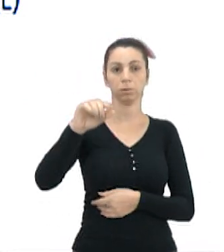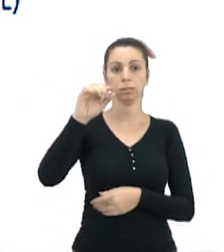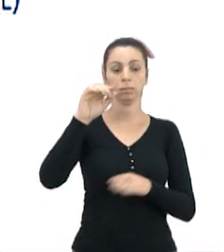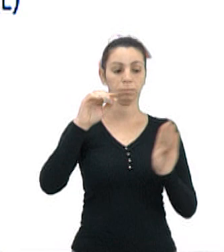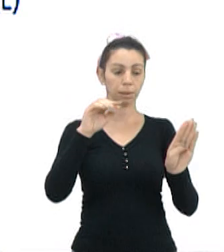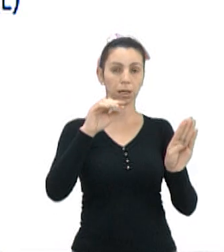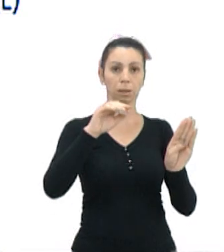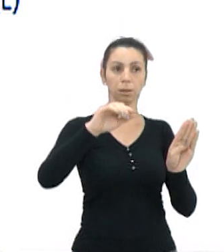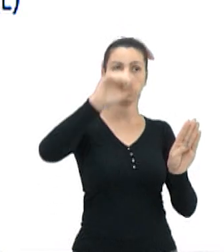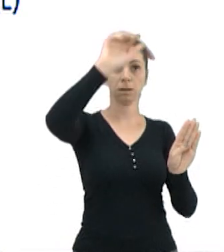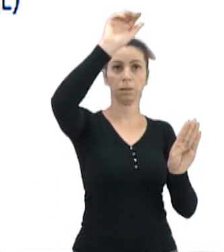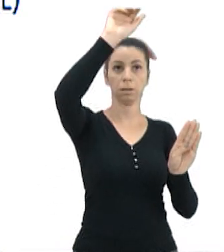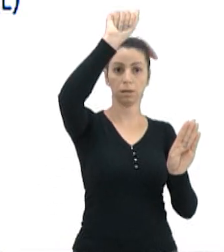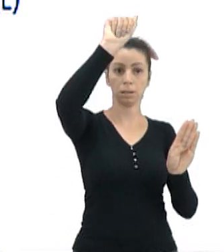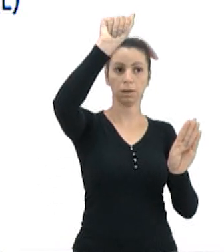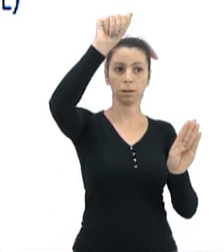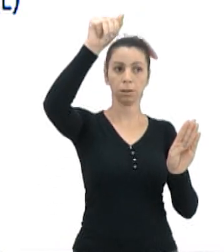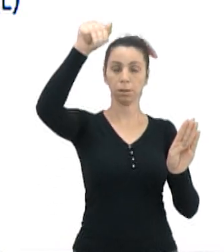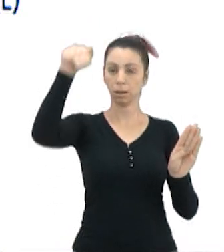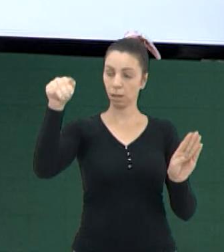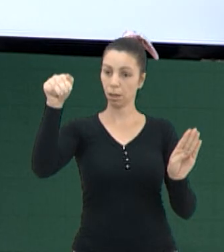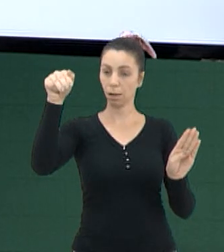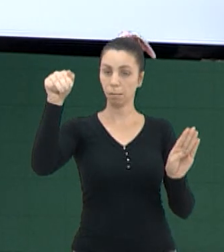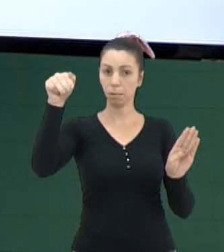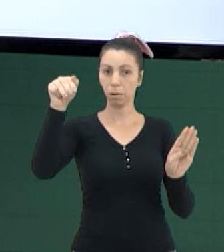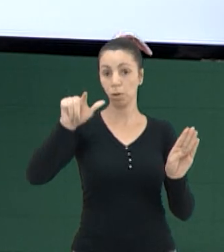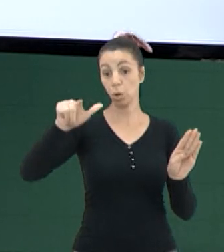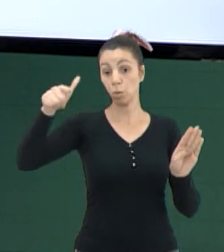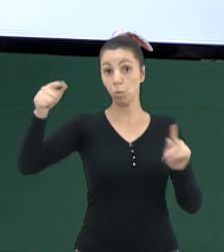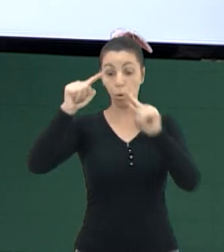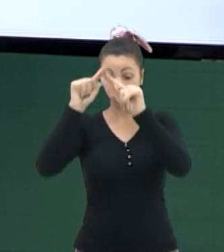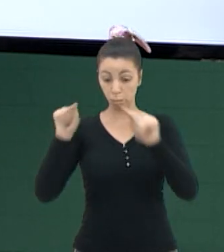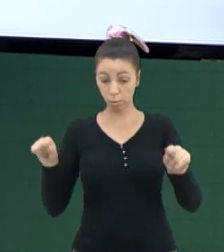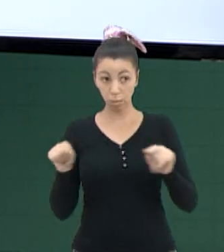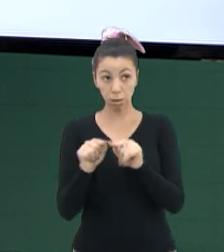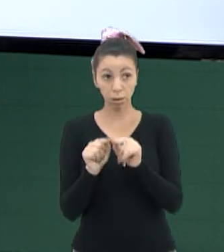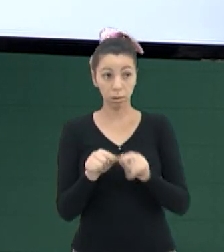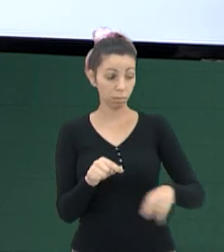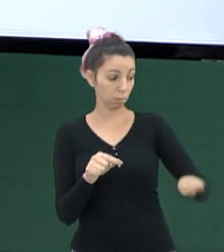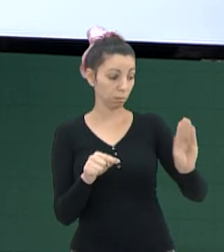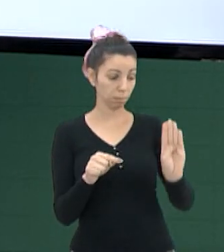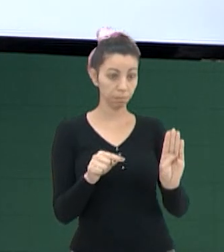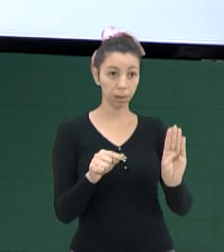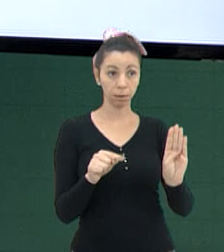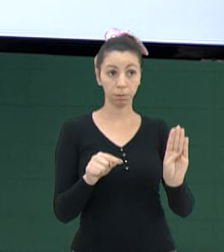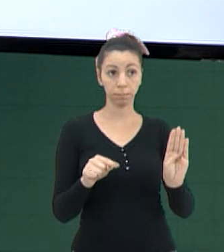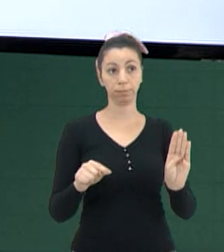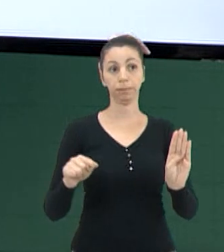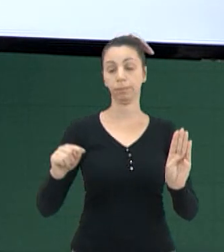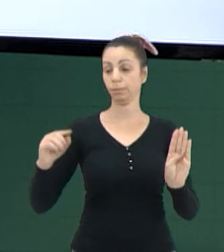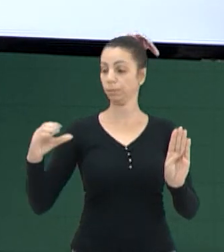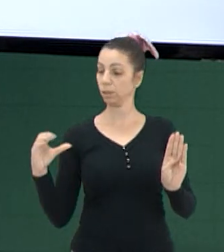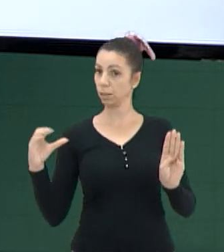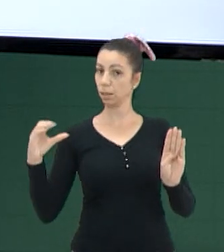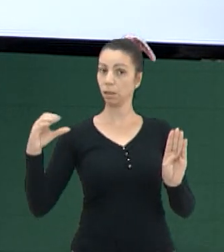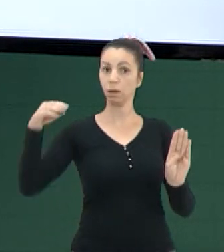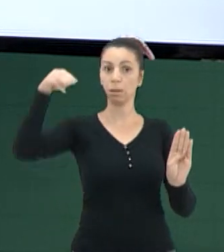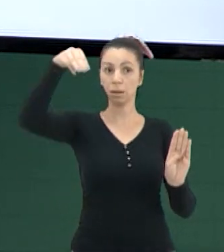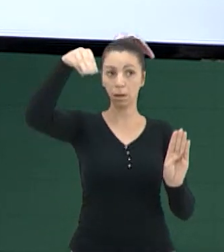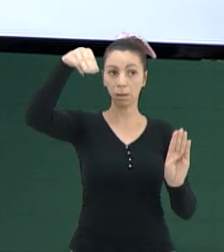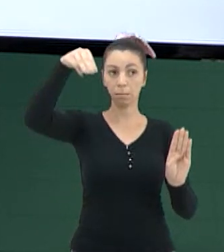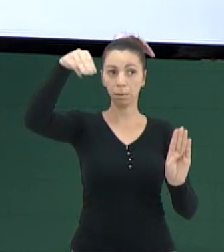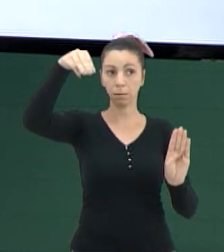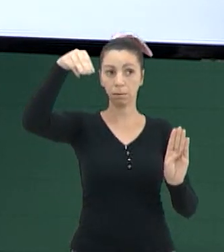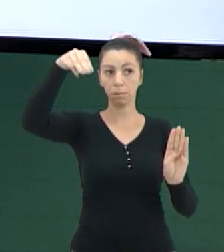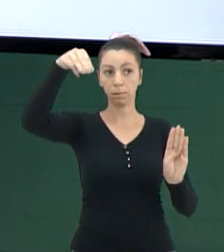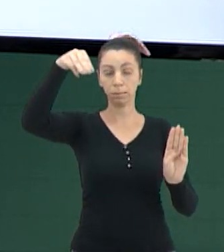triângulos, e o triângulo BCM, eu tenho outro triângulo. Então, o segmento BA, ou